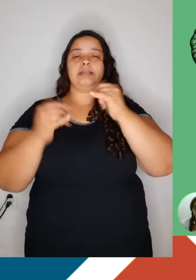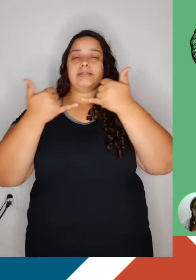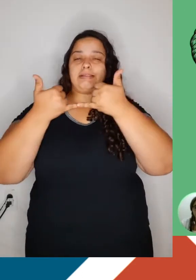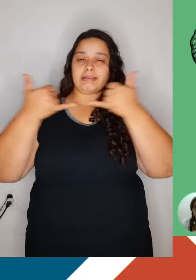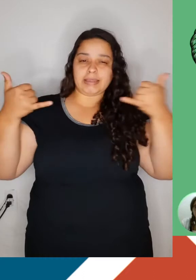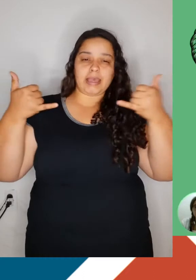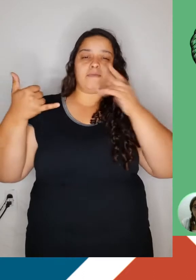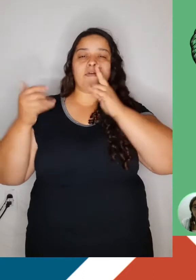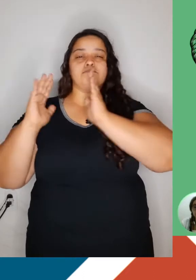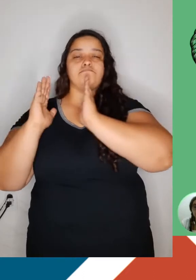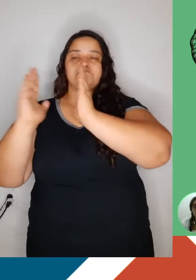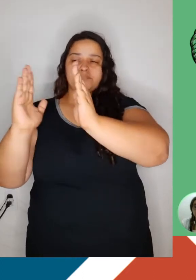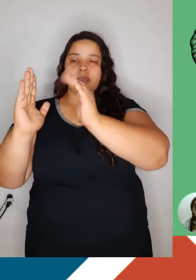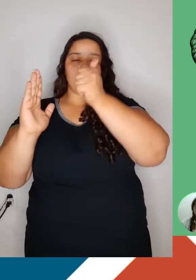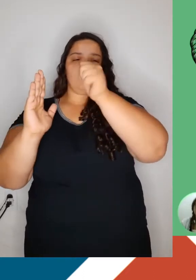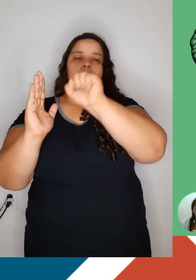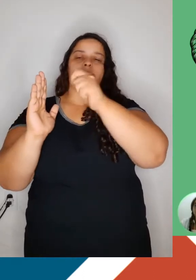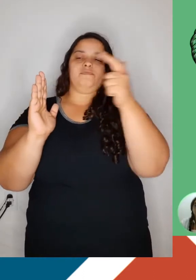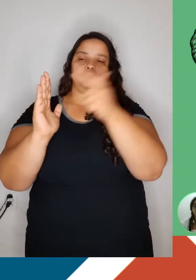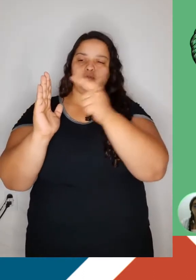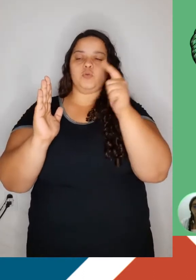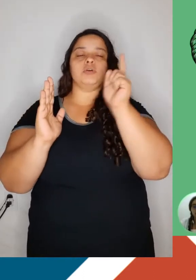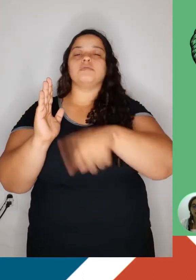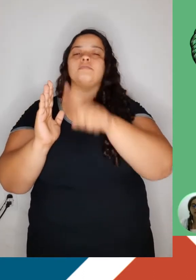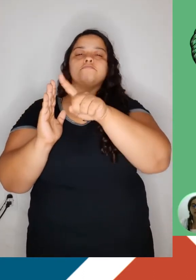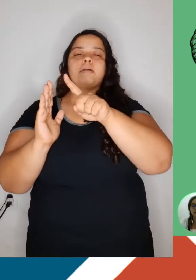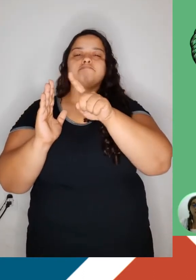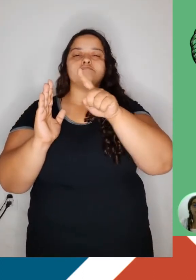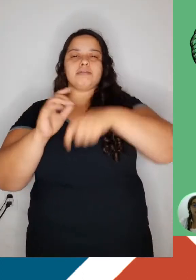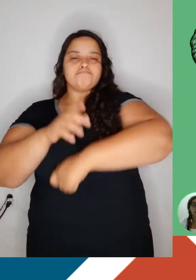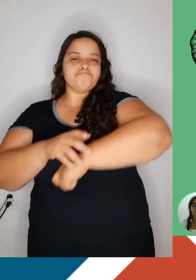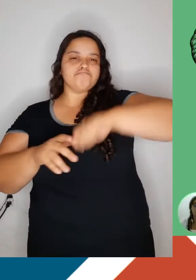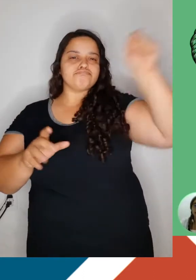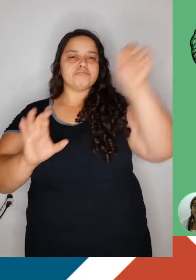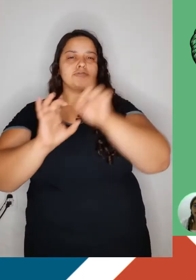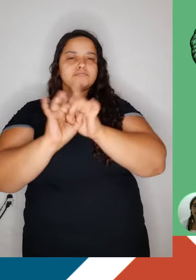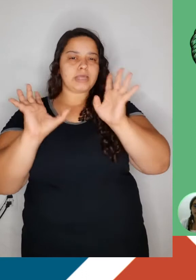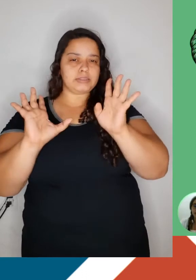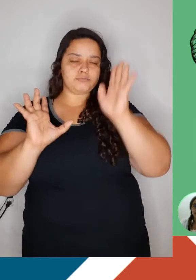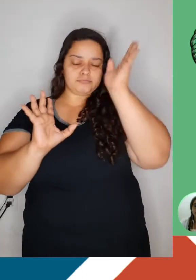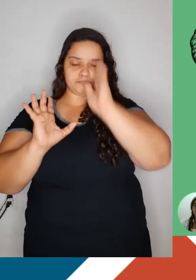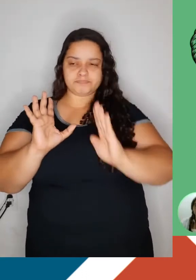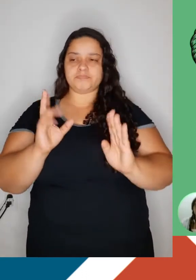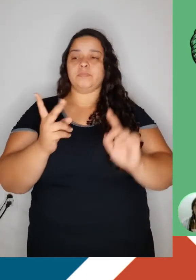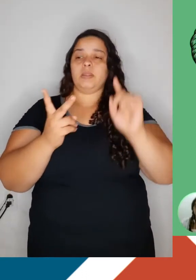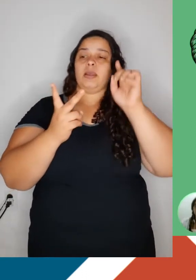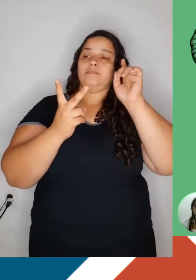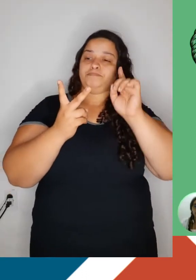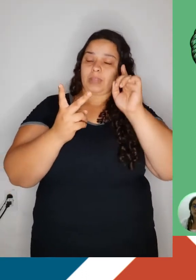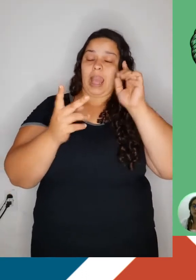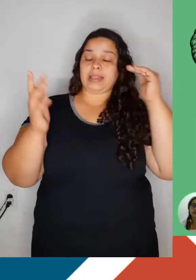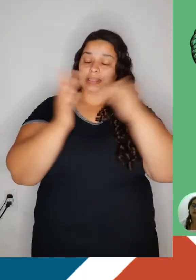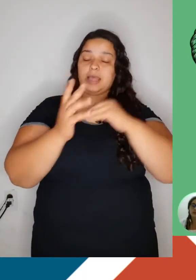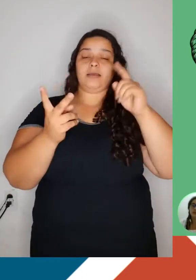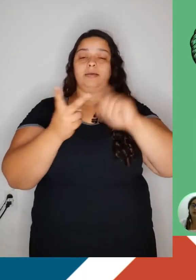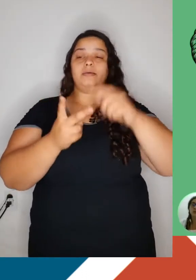linha do tempo aqui esse primeiro marco de 1822, assinalando a proclamação da independência. Entre 1822